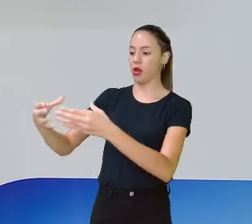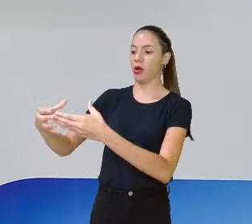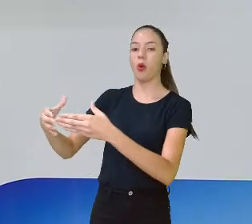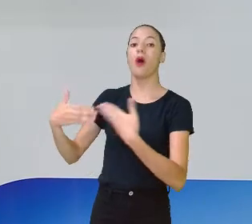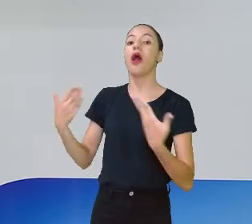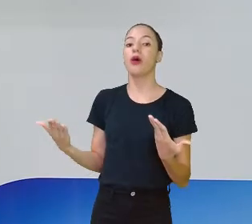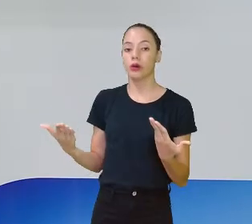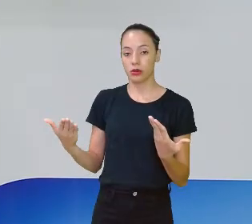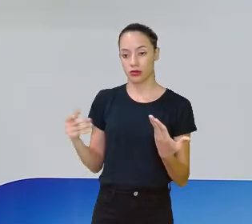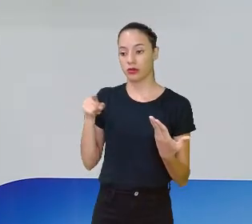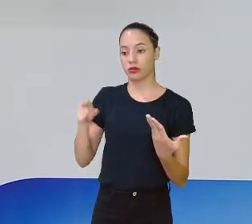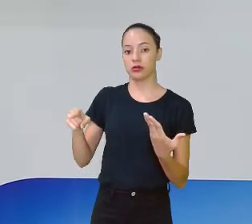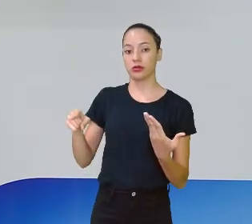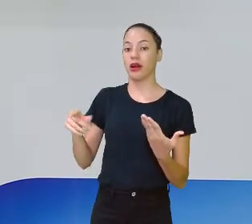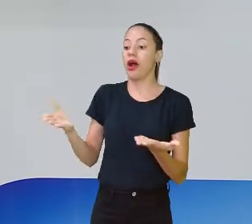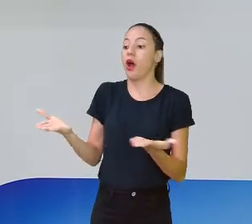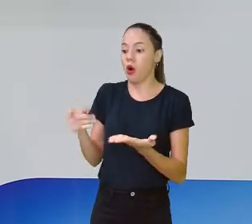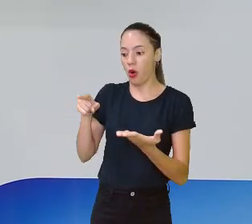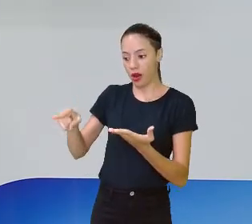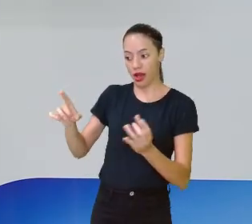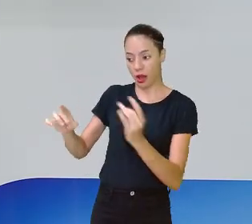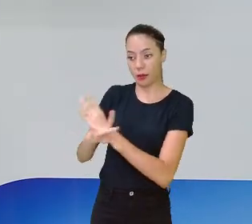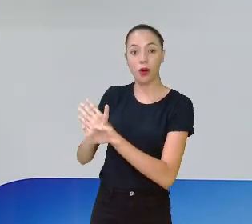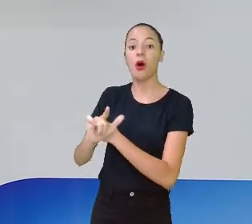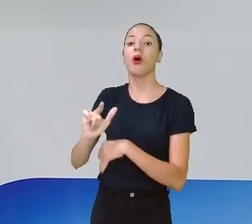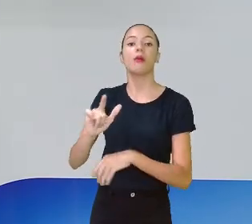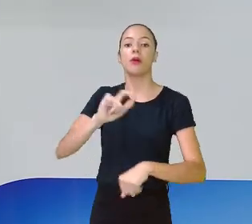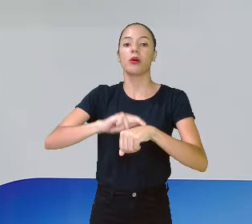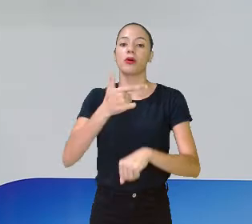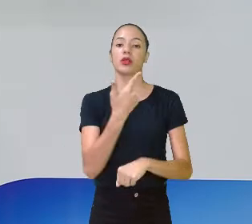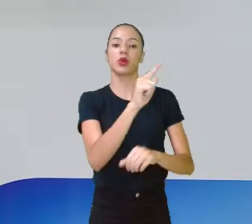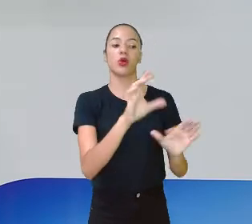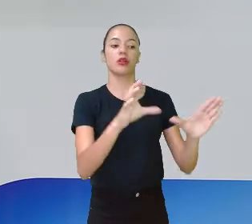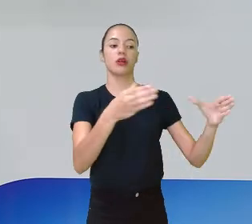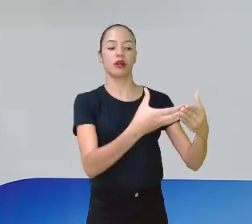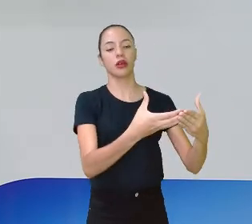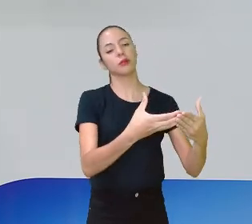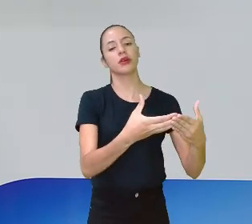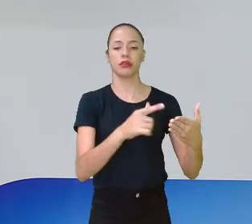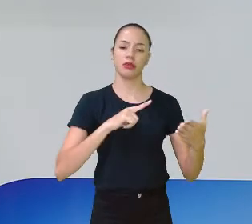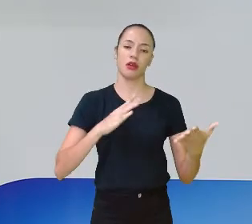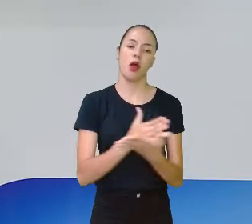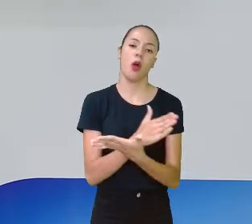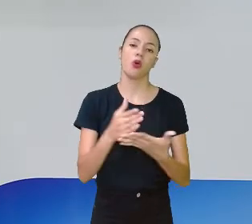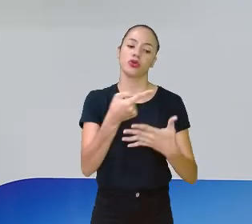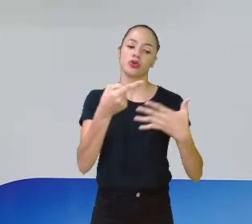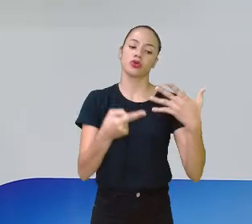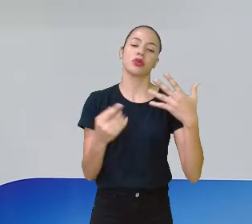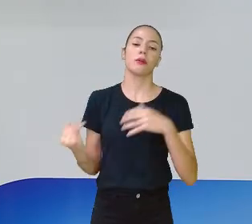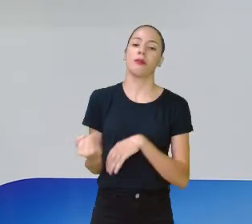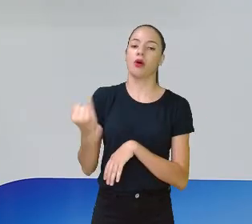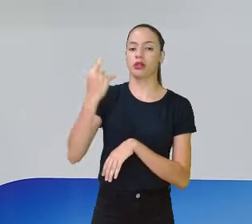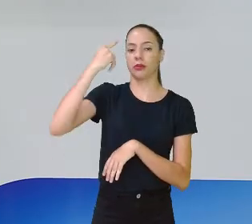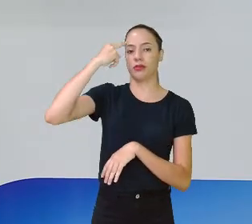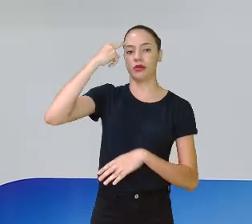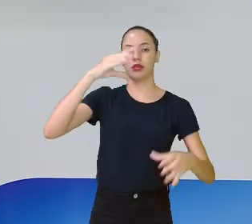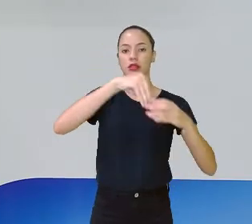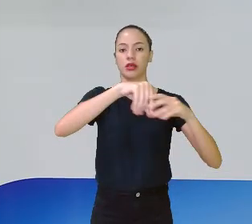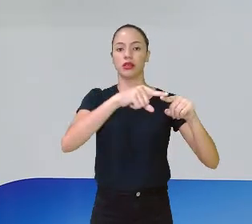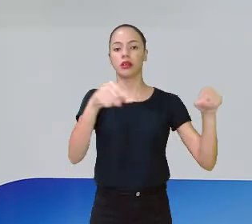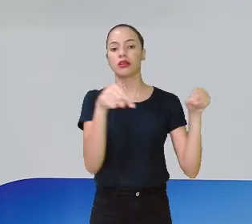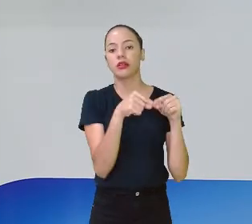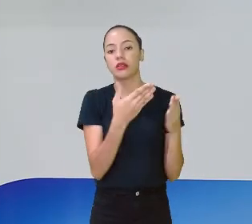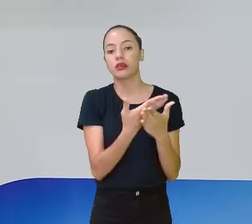com essa. Agora, o momento é da outra equipe. Então, tem coisas que é importante considerar numa sala de aula para que essa